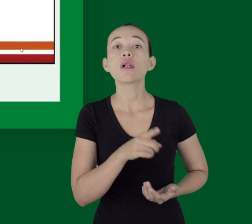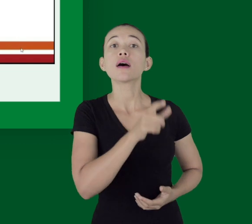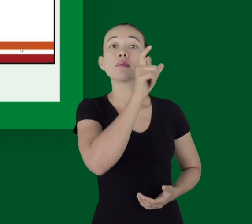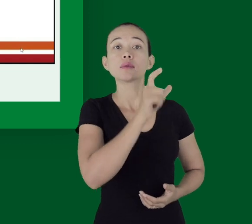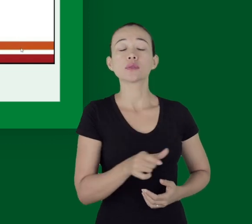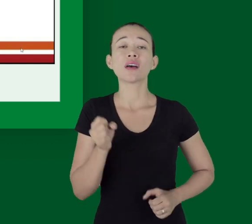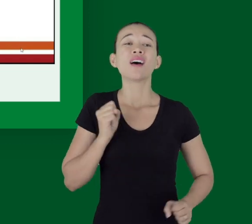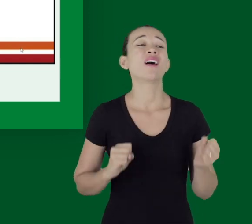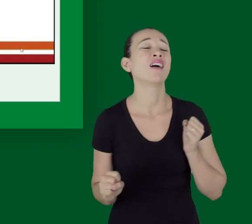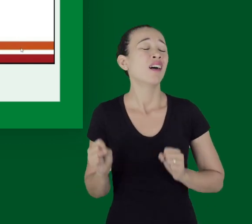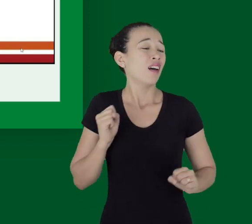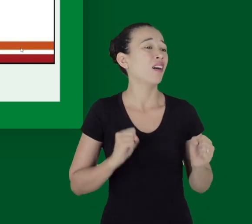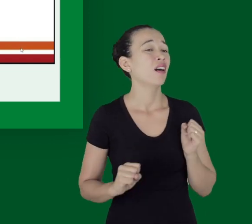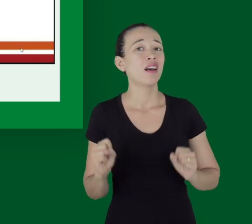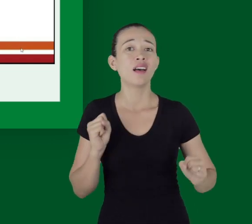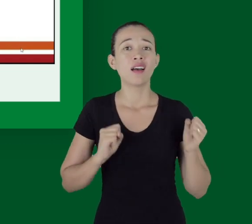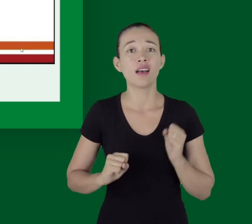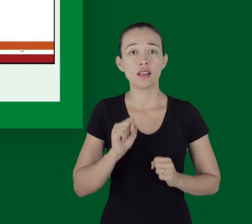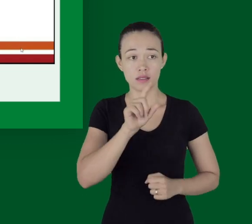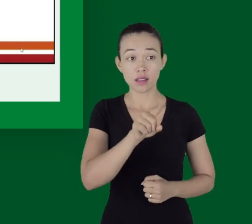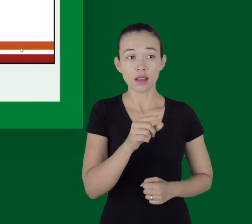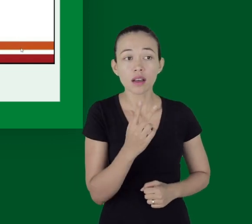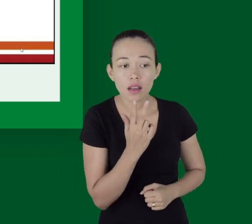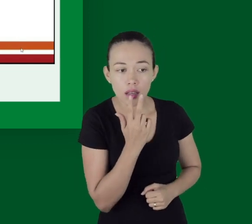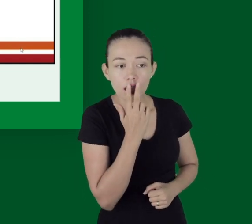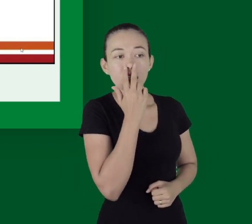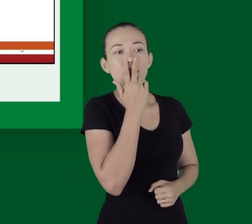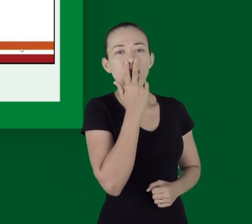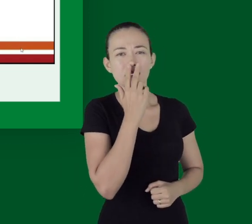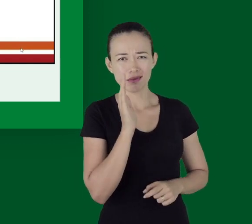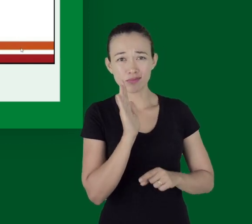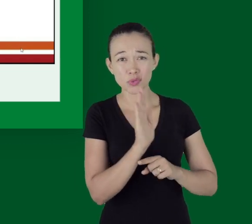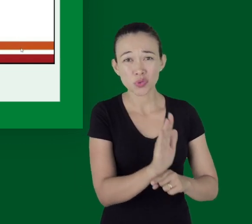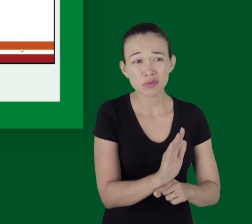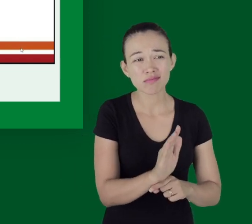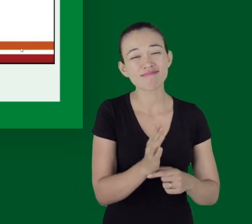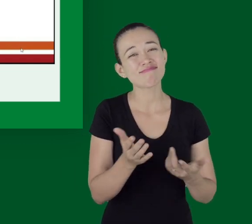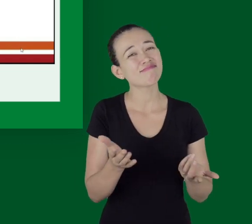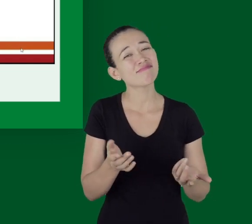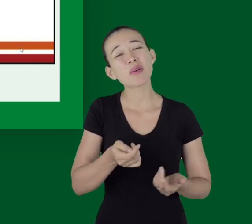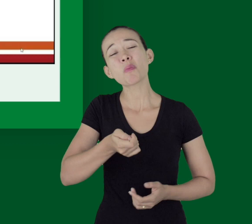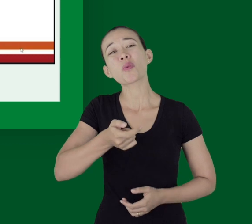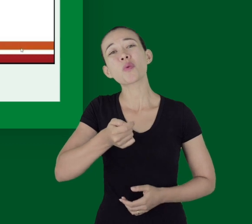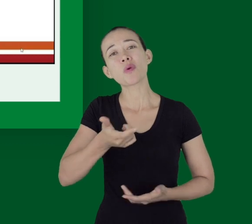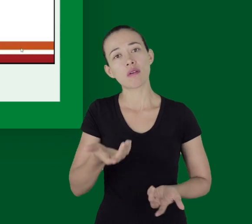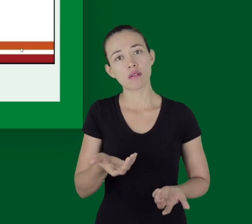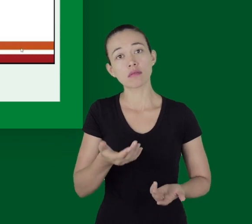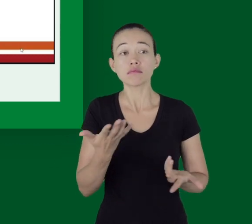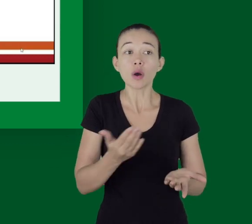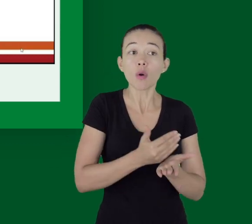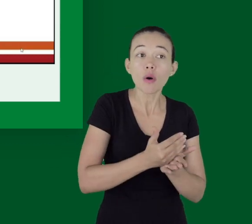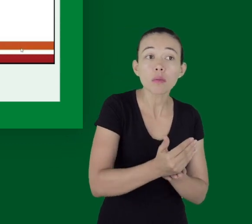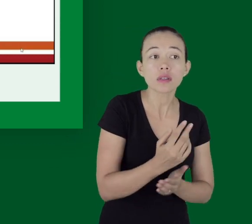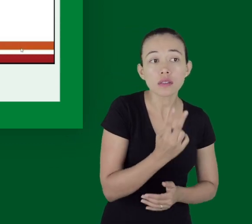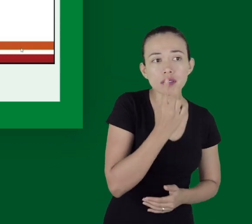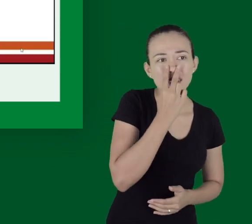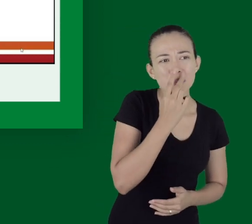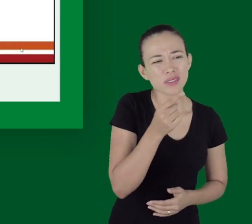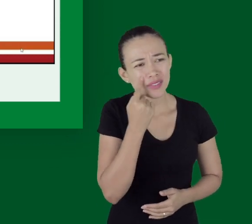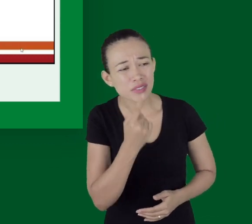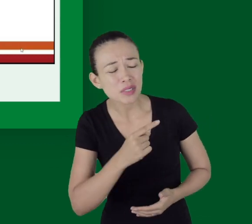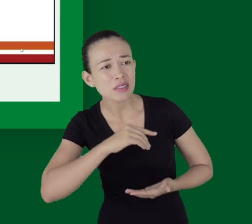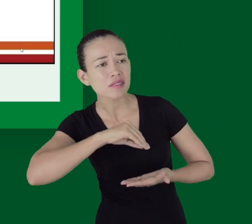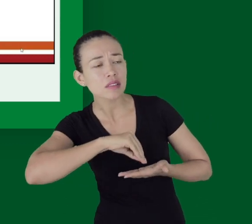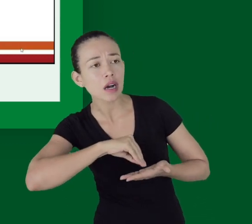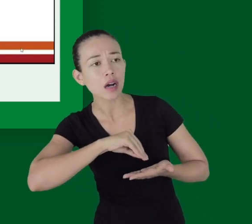está muito ansioso, respirando muito pela boca, o catéter nasal pode não ser suficiente, então não tem problema começar com catéter,